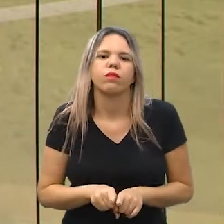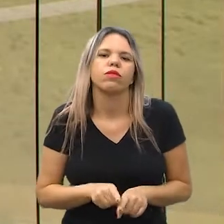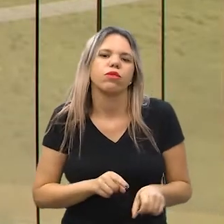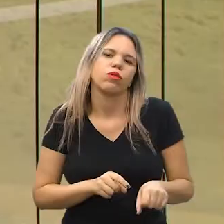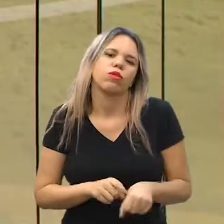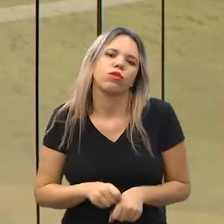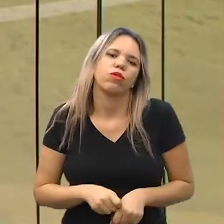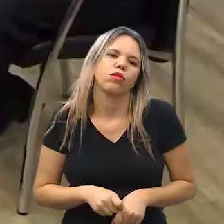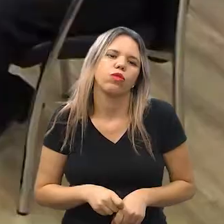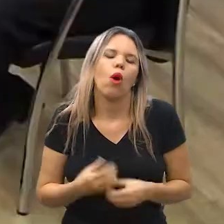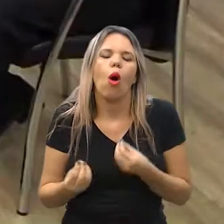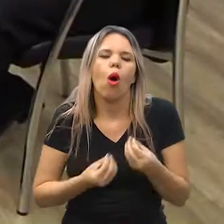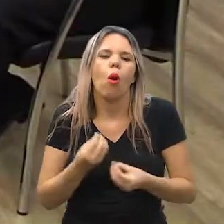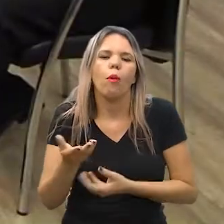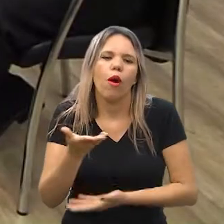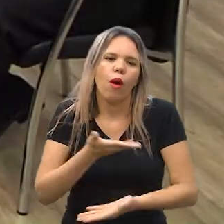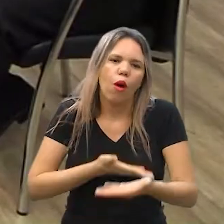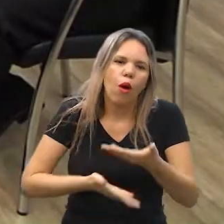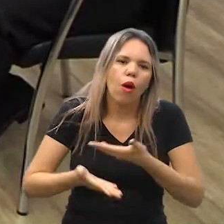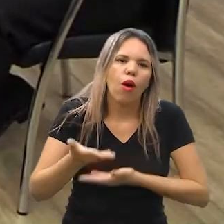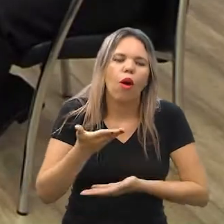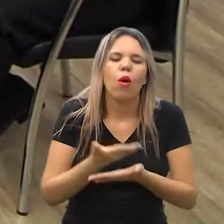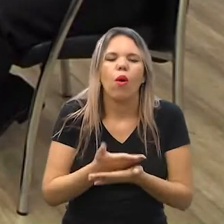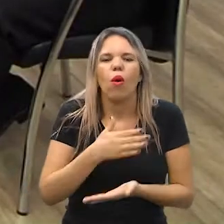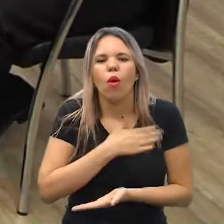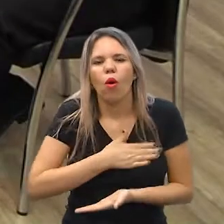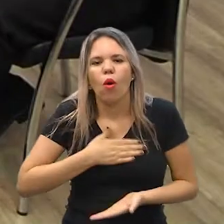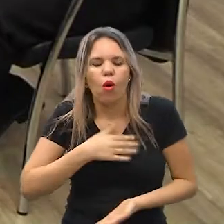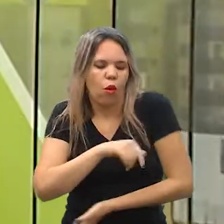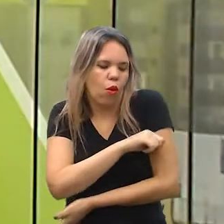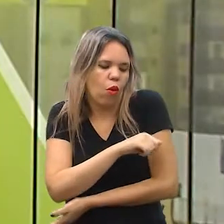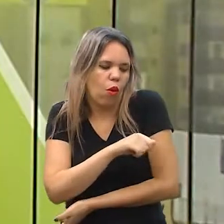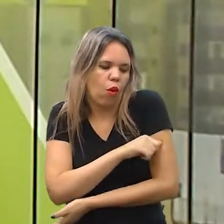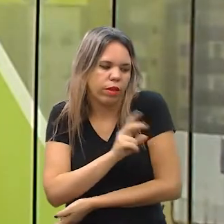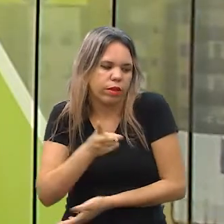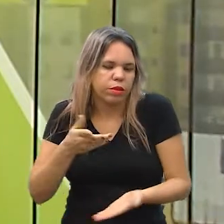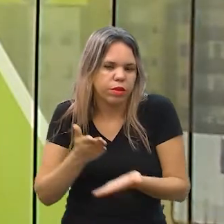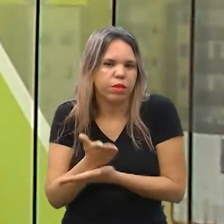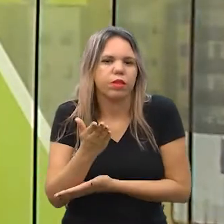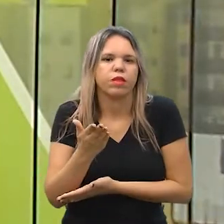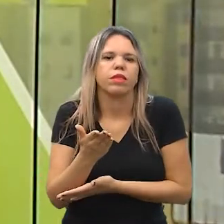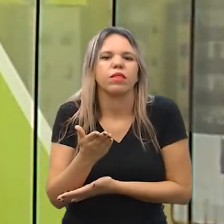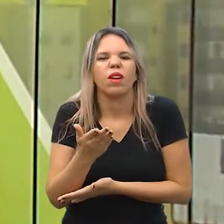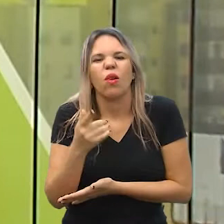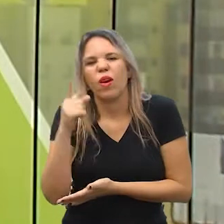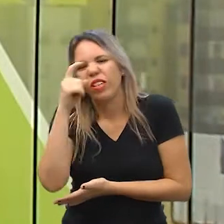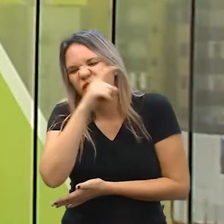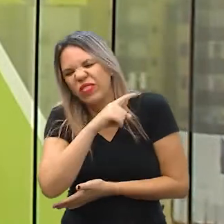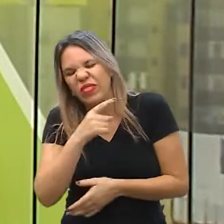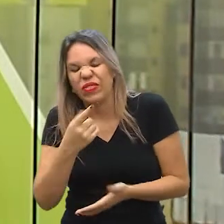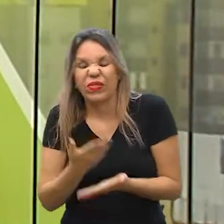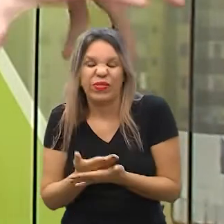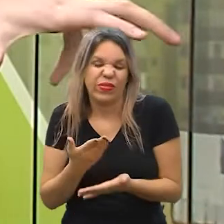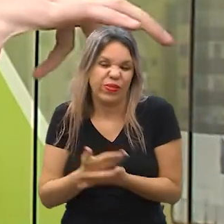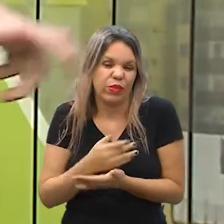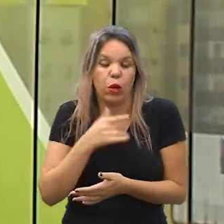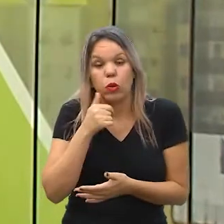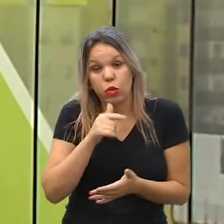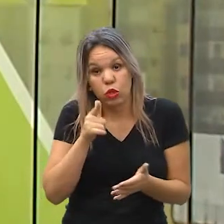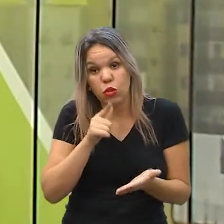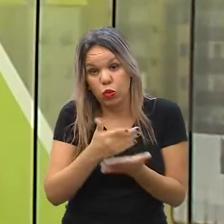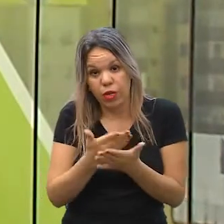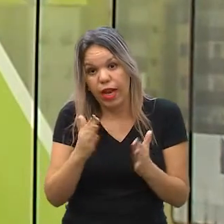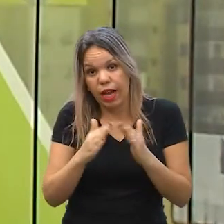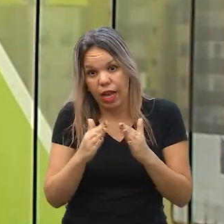Colégio Ateneu. E como é que era a sua relação com o estudo? Era aquele aluno que passava sempre raspando, ia muito bem, conseguia estudar